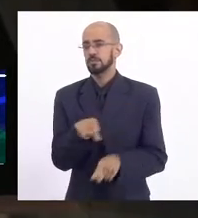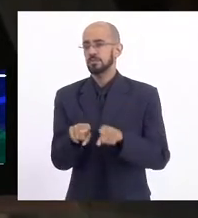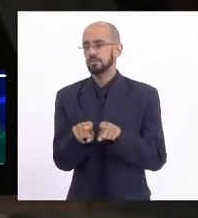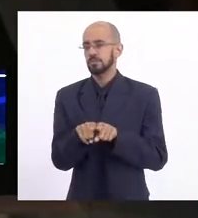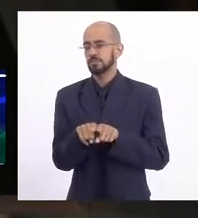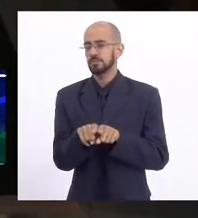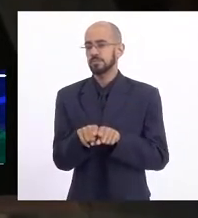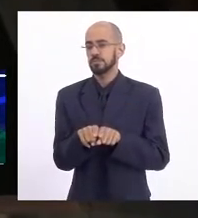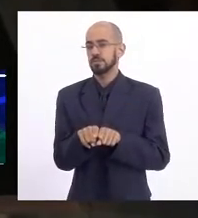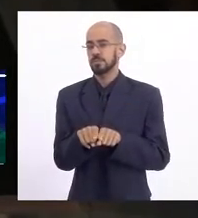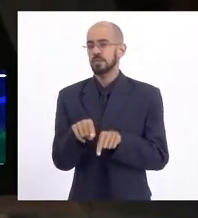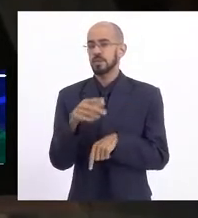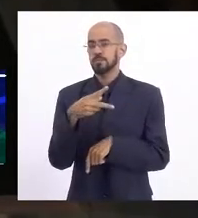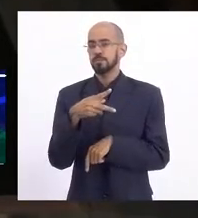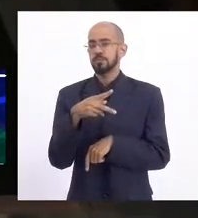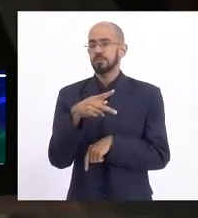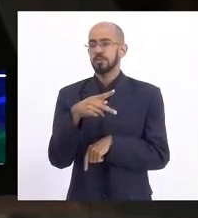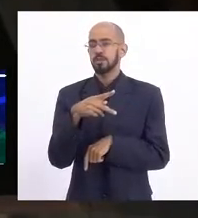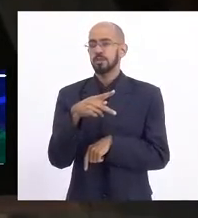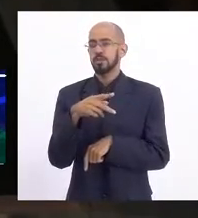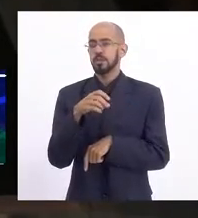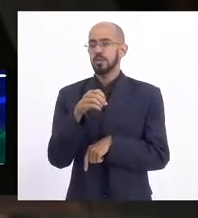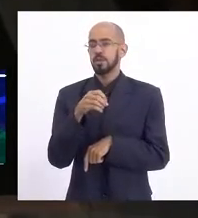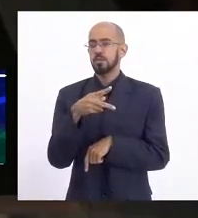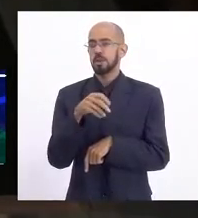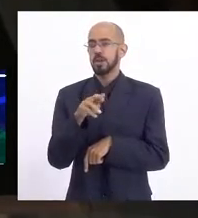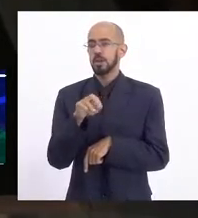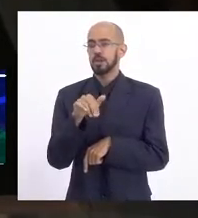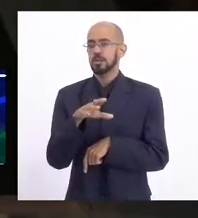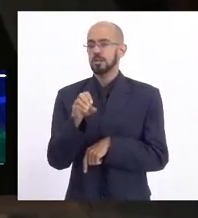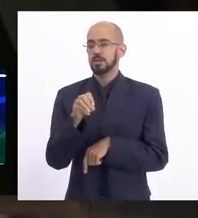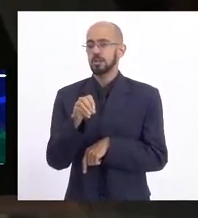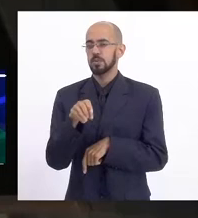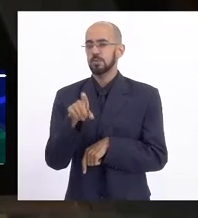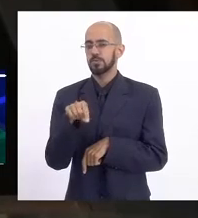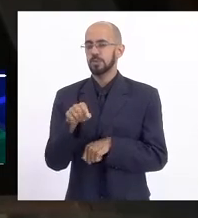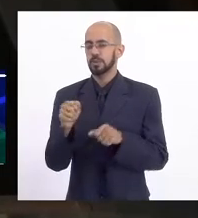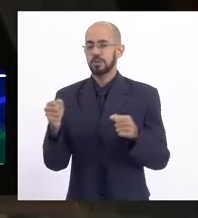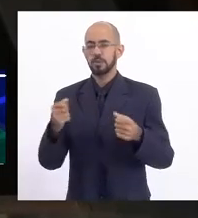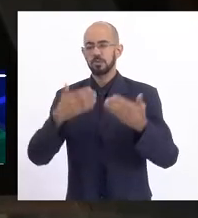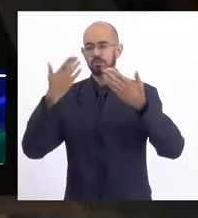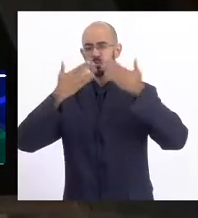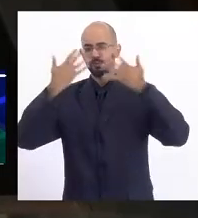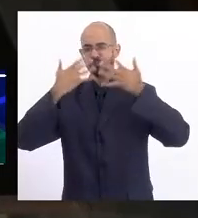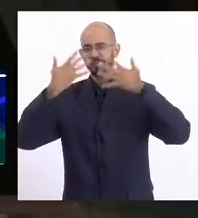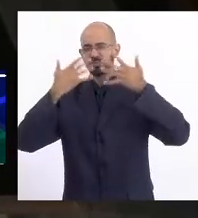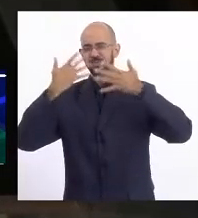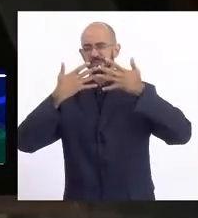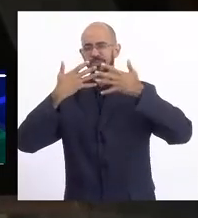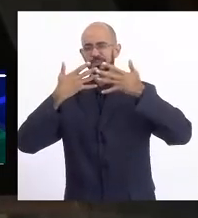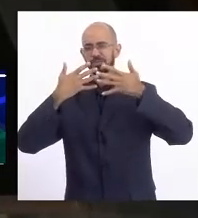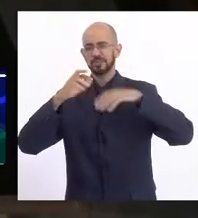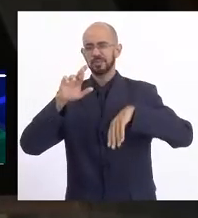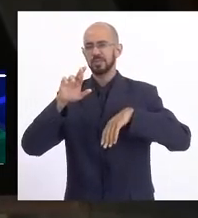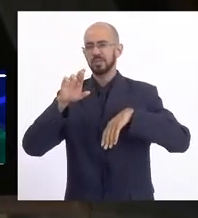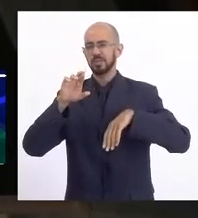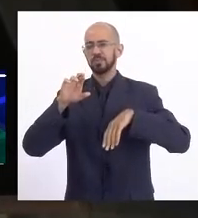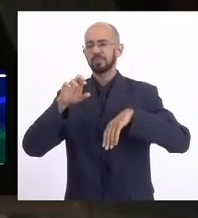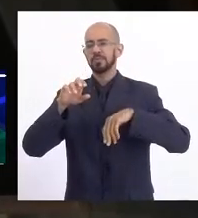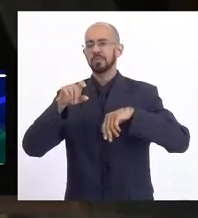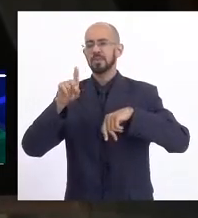Delaware era, na verdade, uma cortina de fumaça, deputado Flávio Serafini. Os chamados roadshows, que